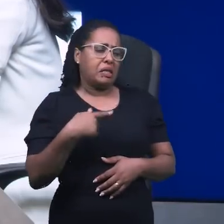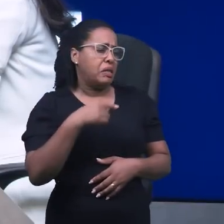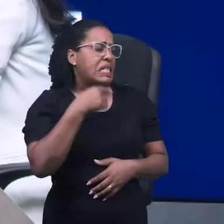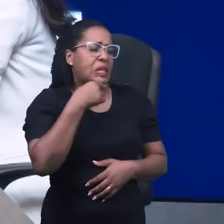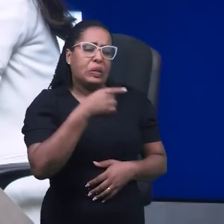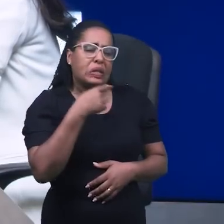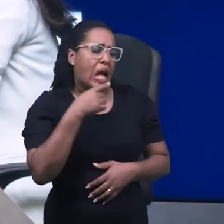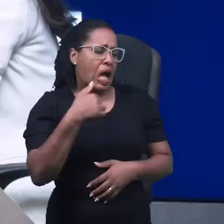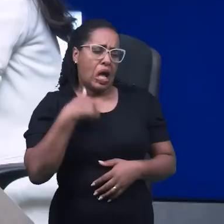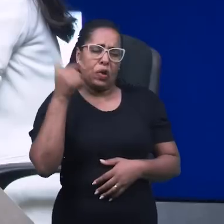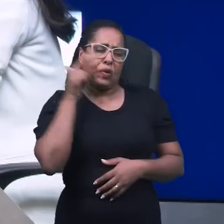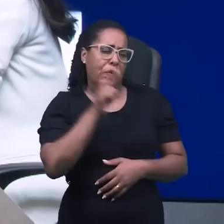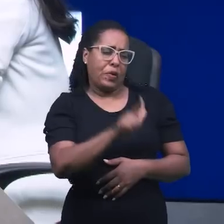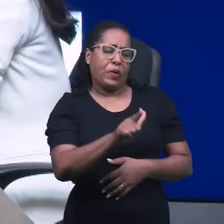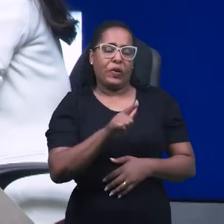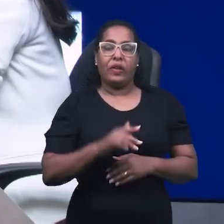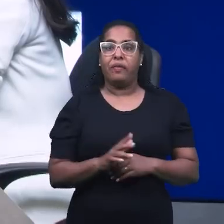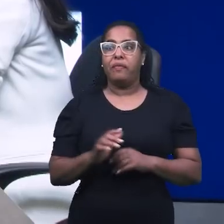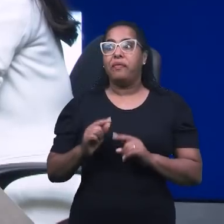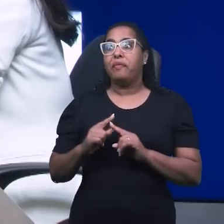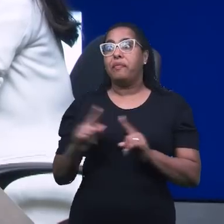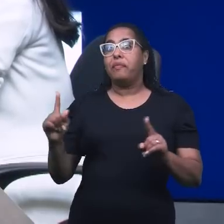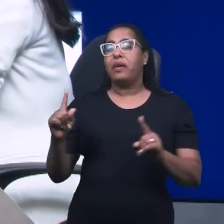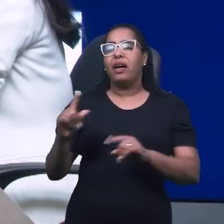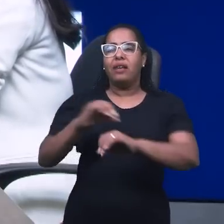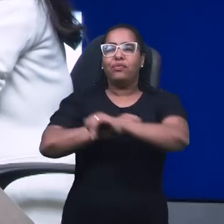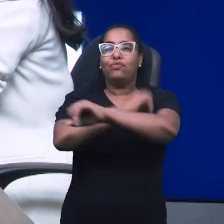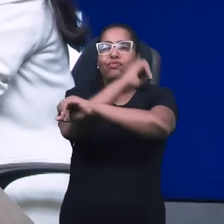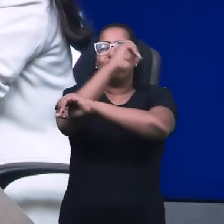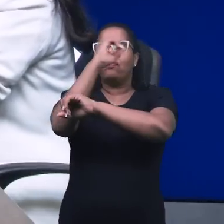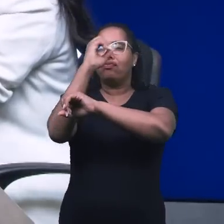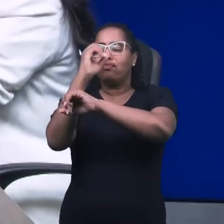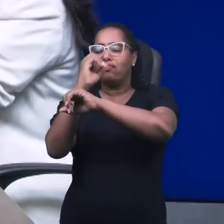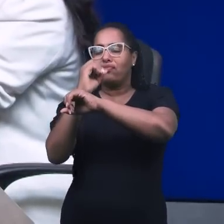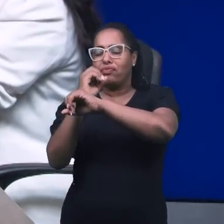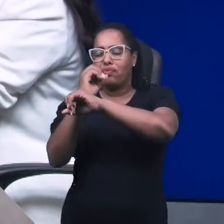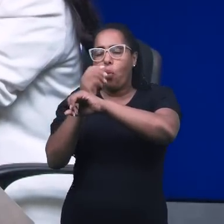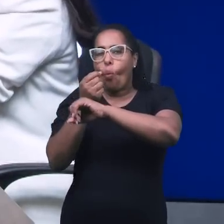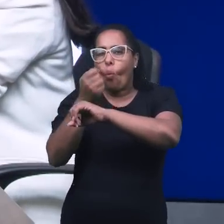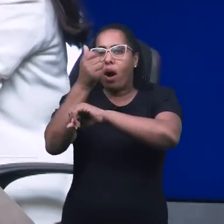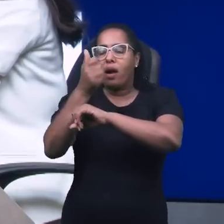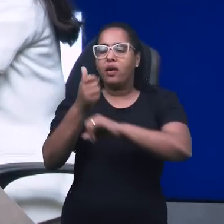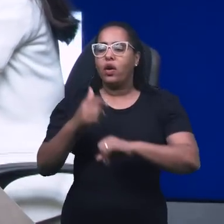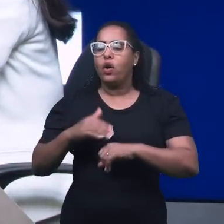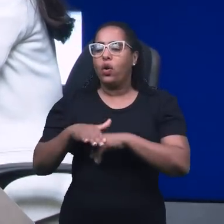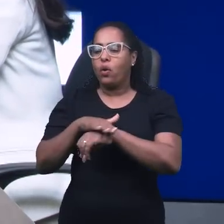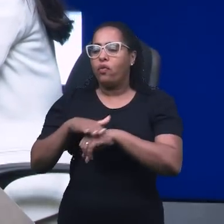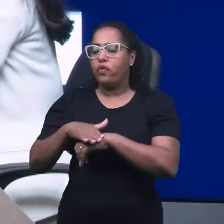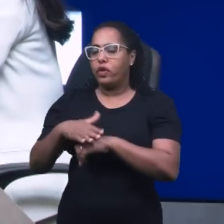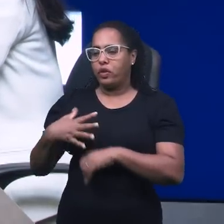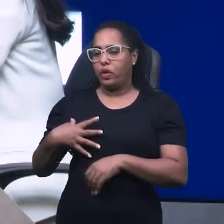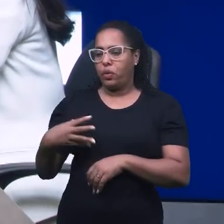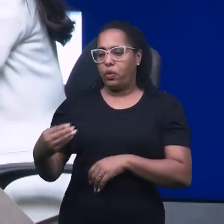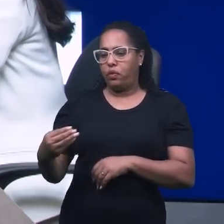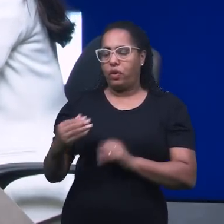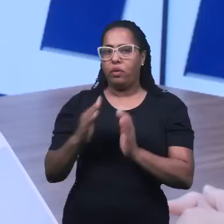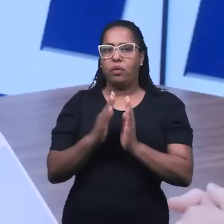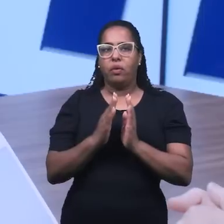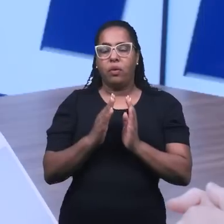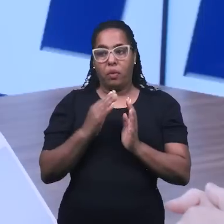condição, que não tem como. E aí, no finalzinho da tarde, eu conversei com meu filho,